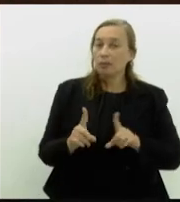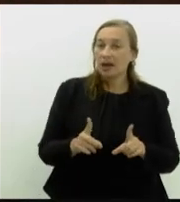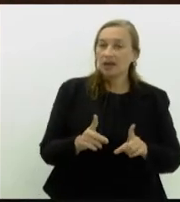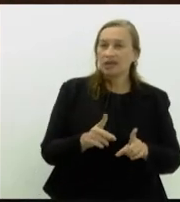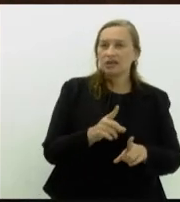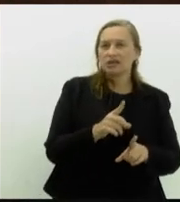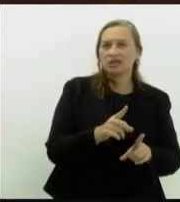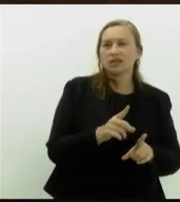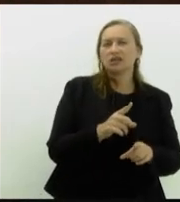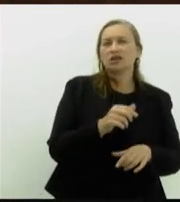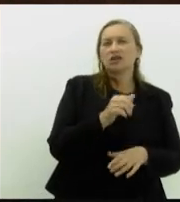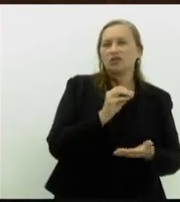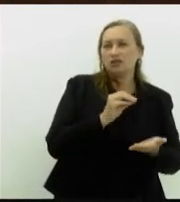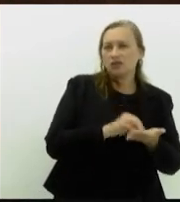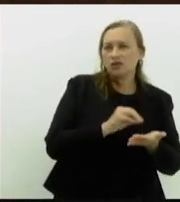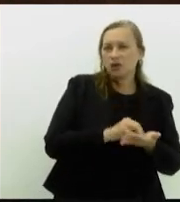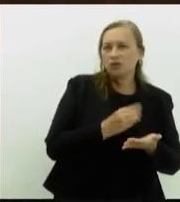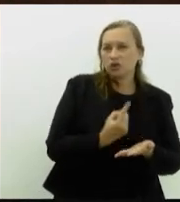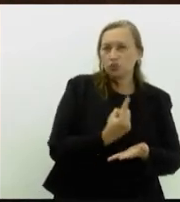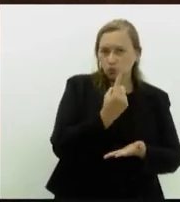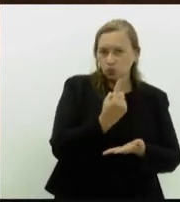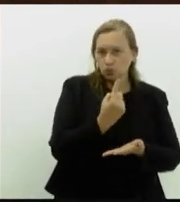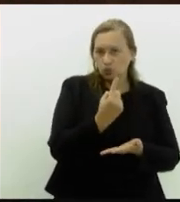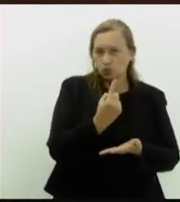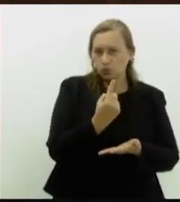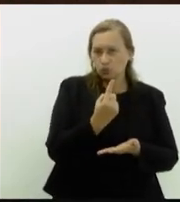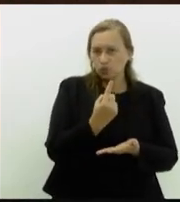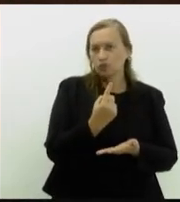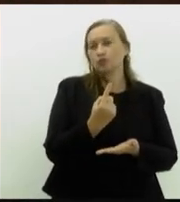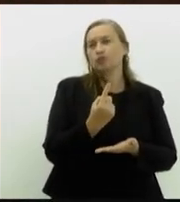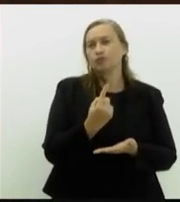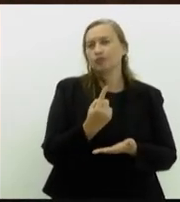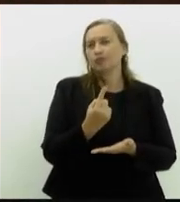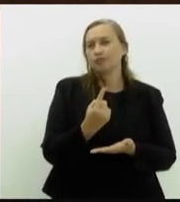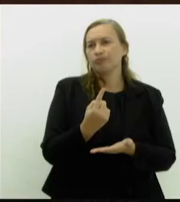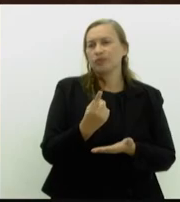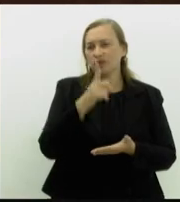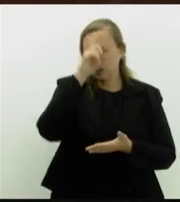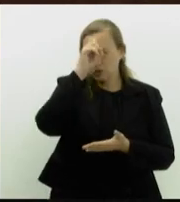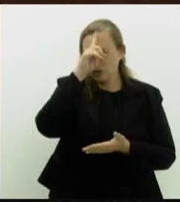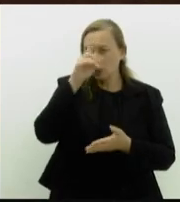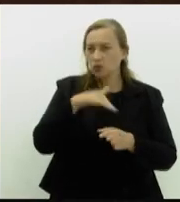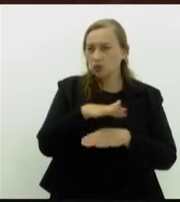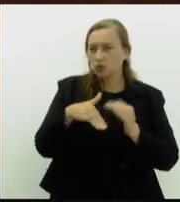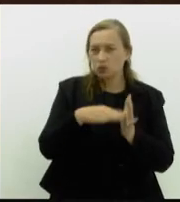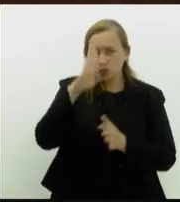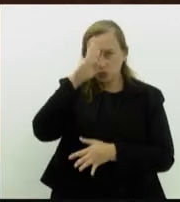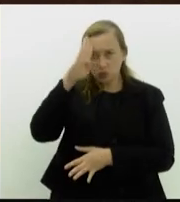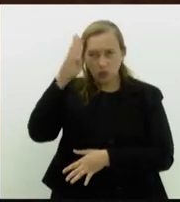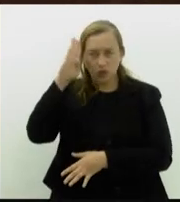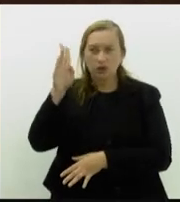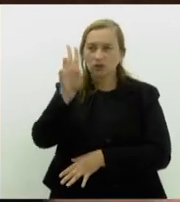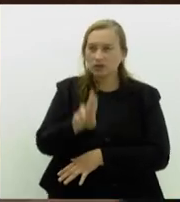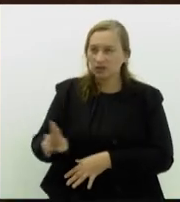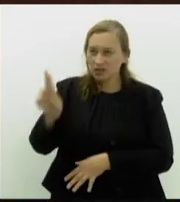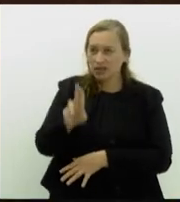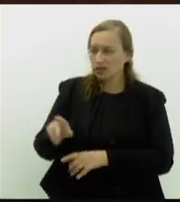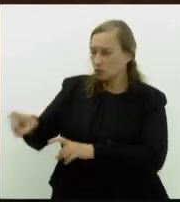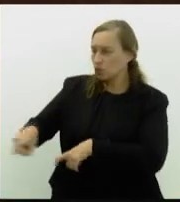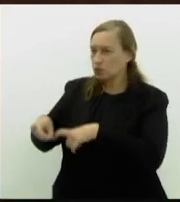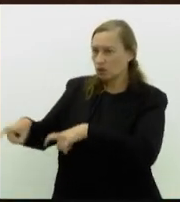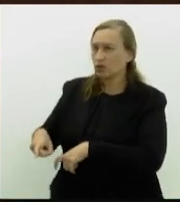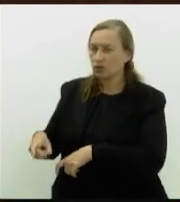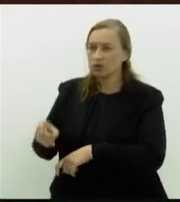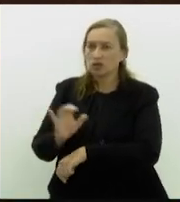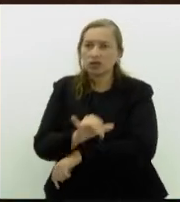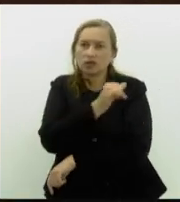pela neurocirurgia e por uma equipe interdisciplinar. Toda a comunidade acadêmica da Universidade Federal Rural do Rio de Janeiro está em luto